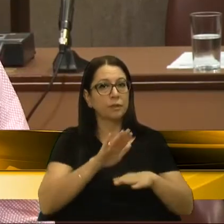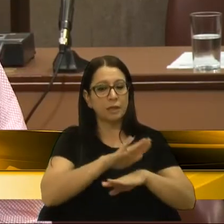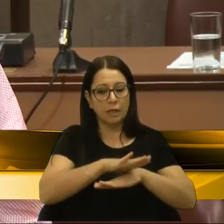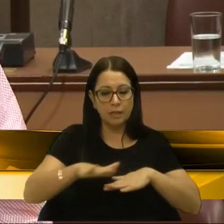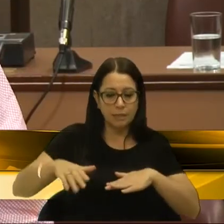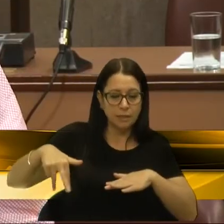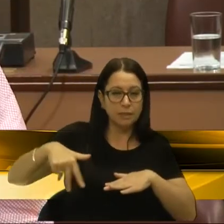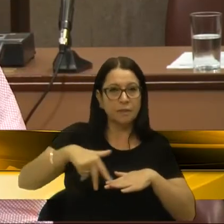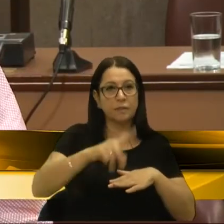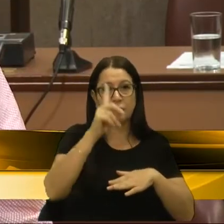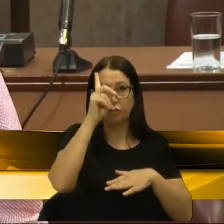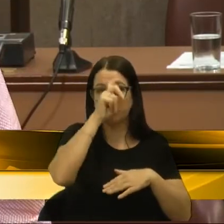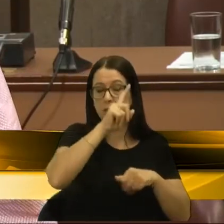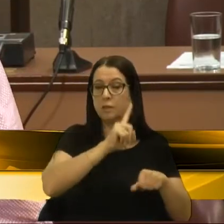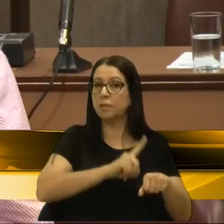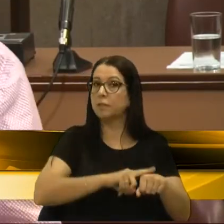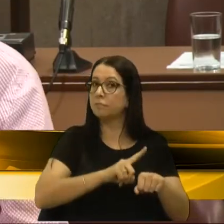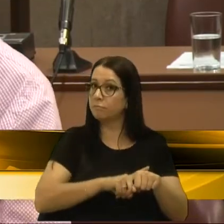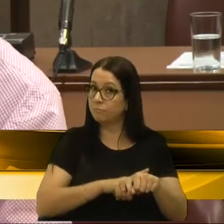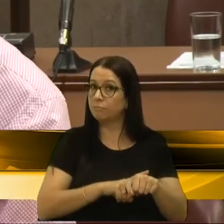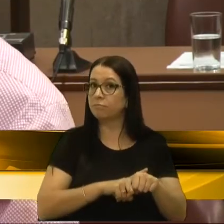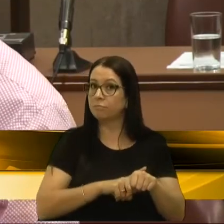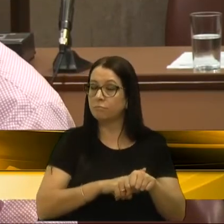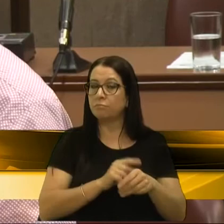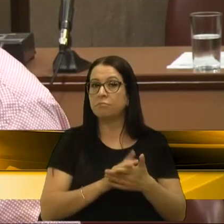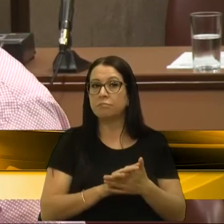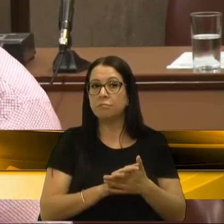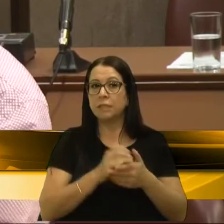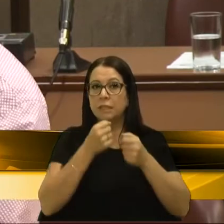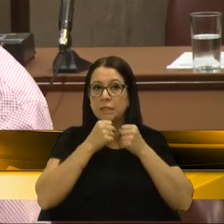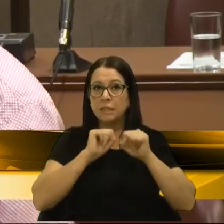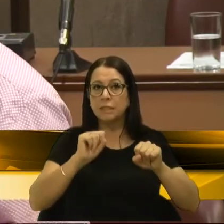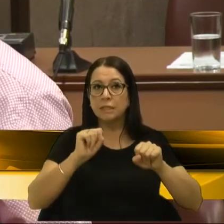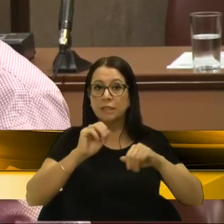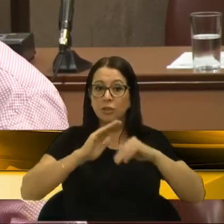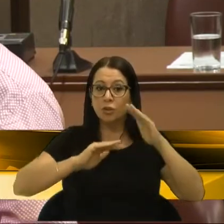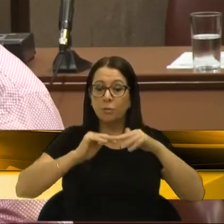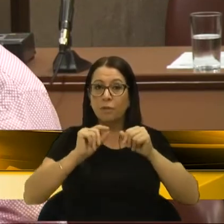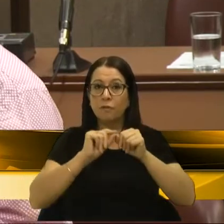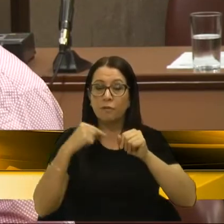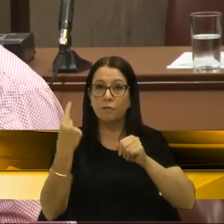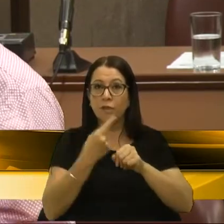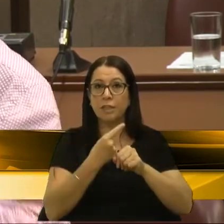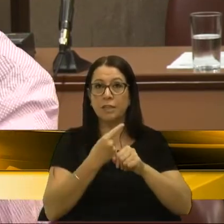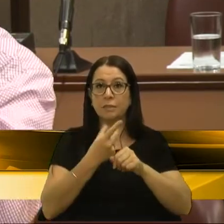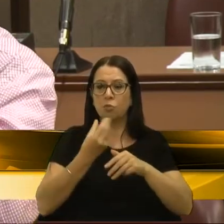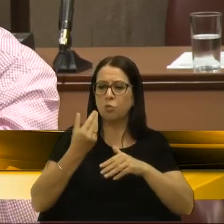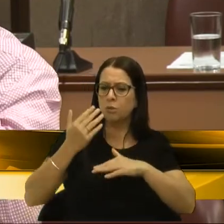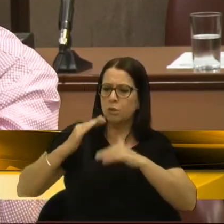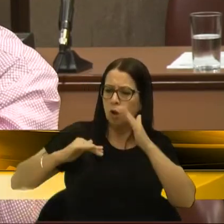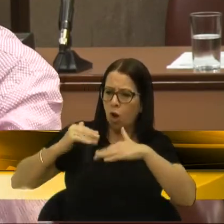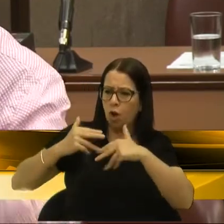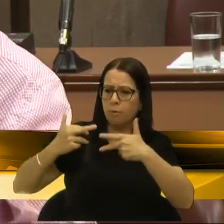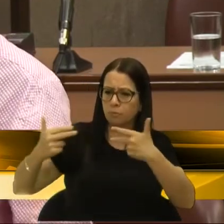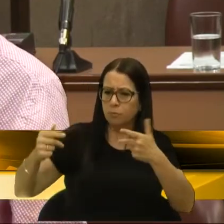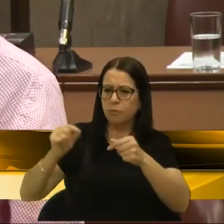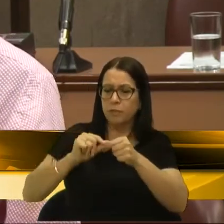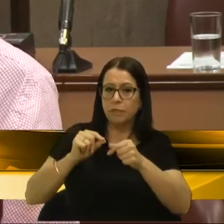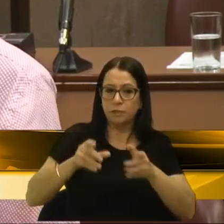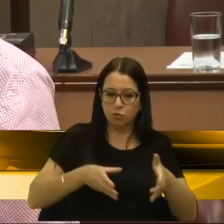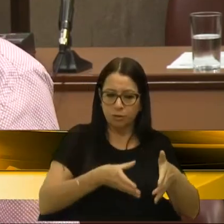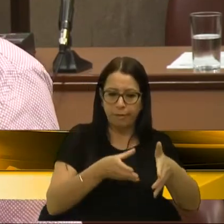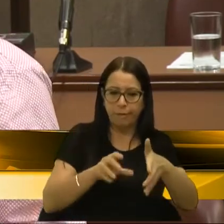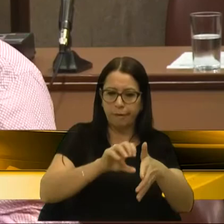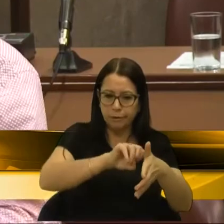Fica difícil nesse momento. A Secretaria de Obras fez a sua parte, muitas obras foram feitas, drenagem,